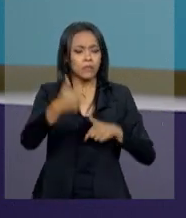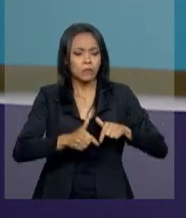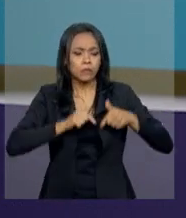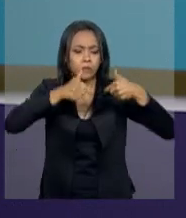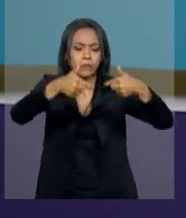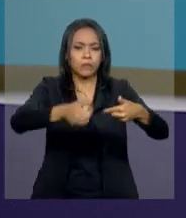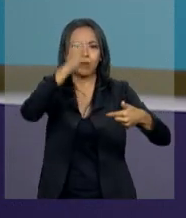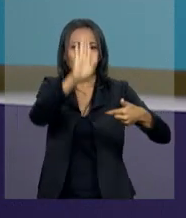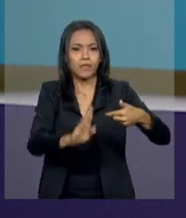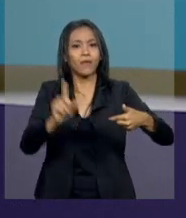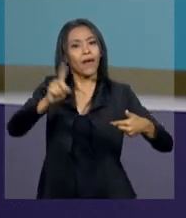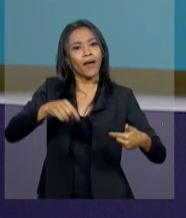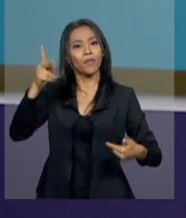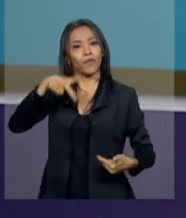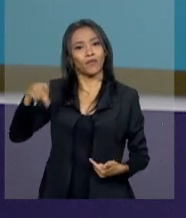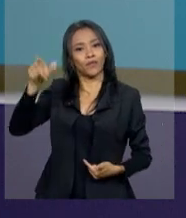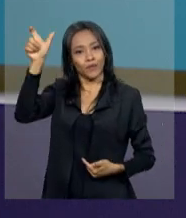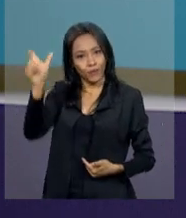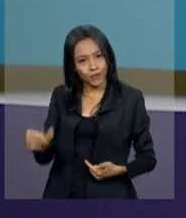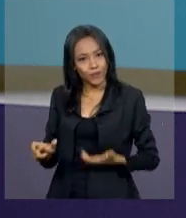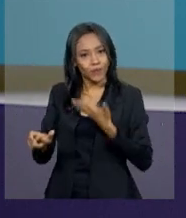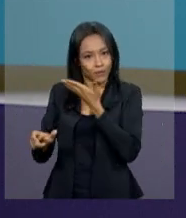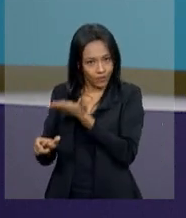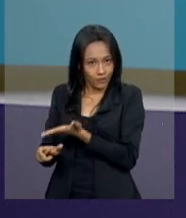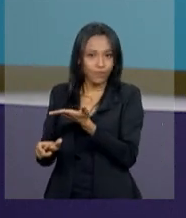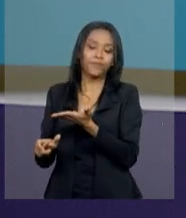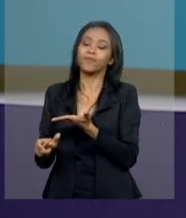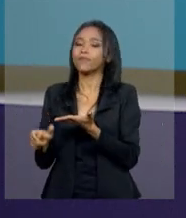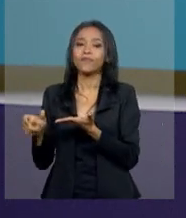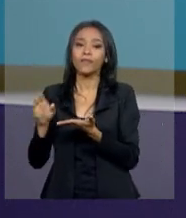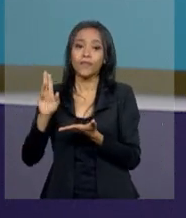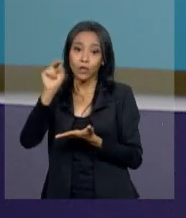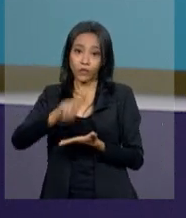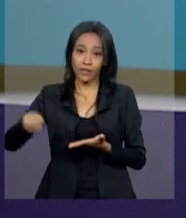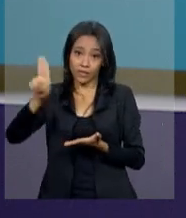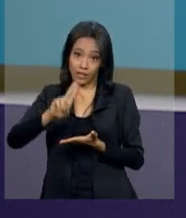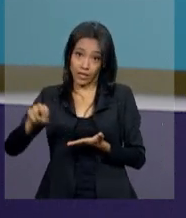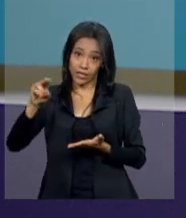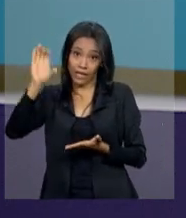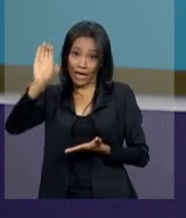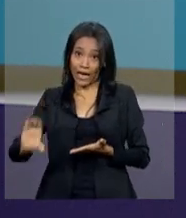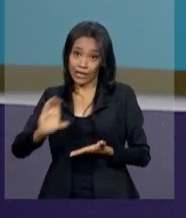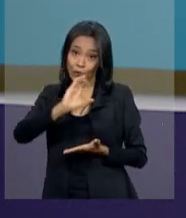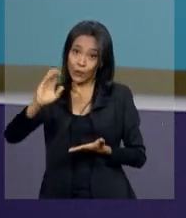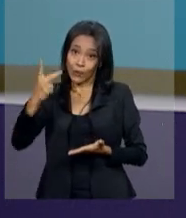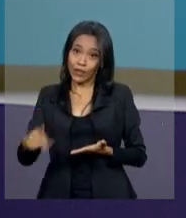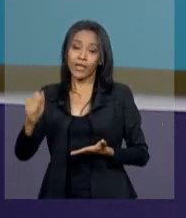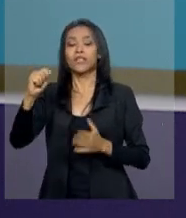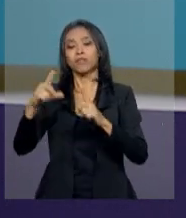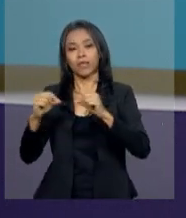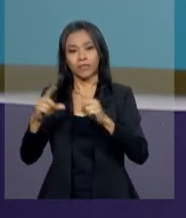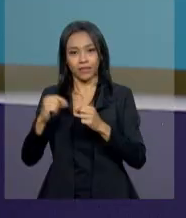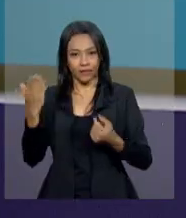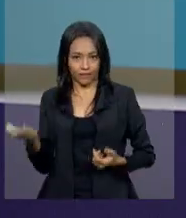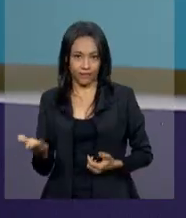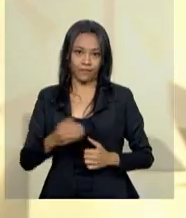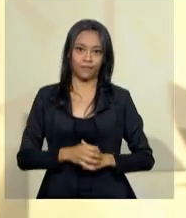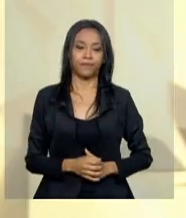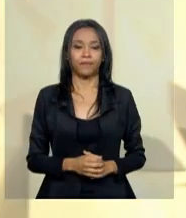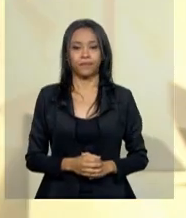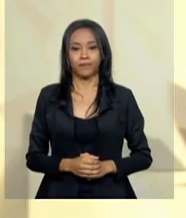multilateralismo é o professor de Relações Internacionais da Universidade Católica de Brasília, o Creomar de Souza.